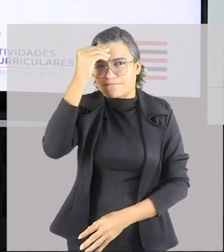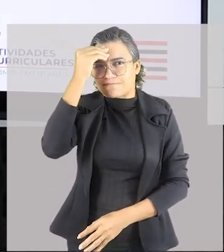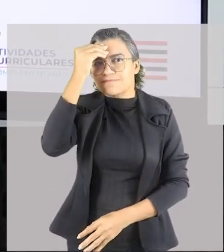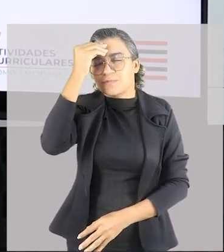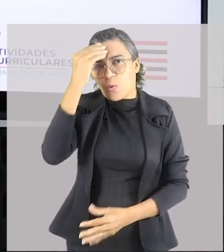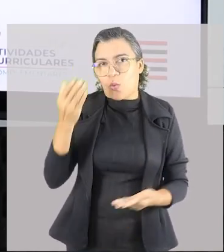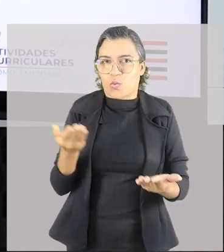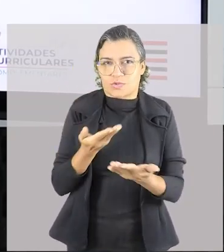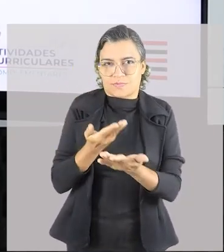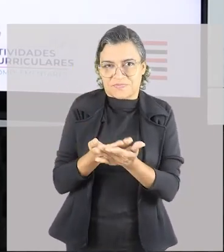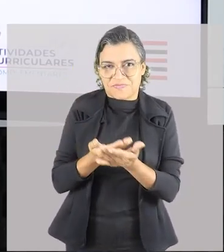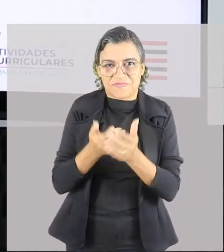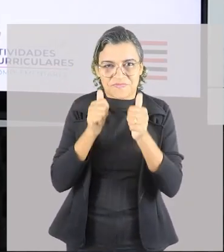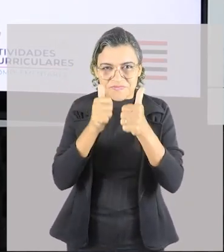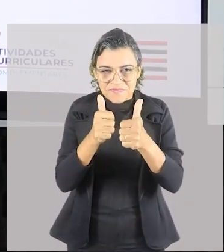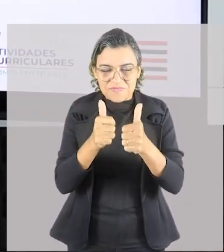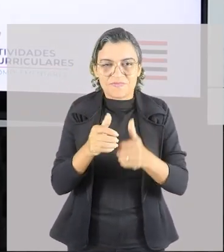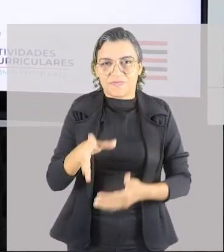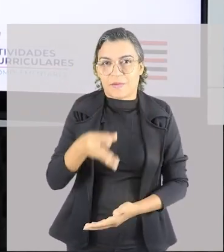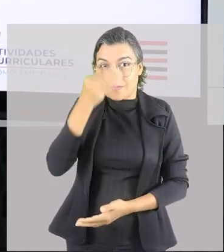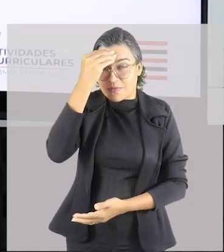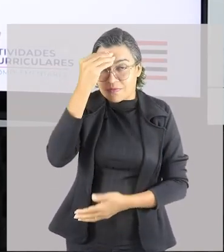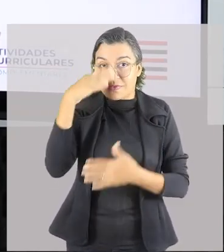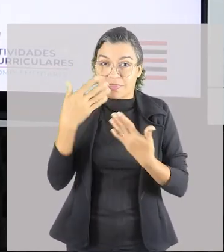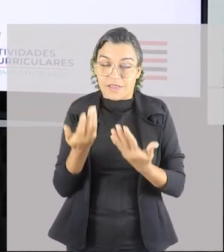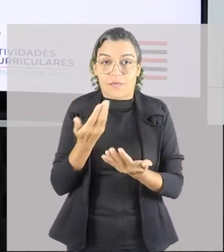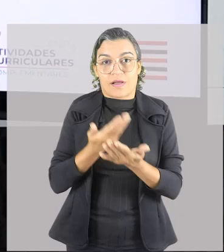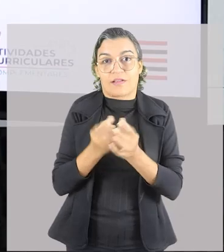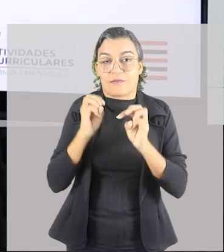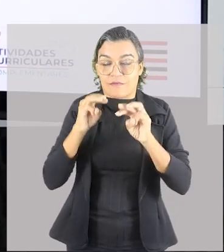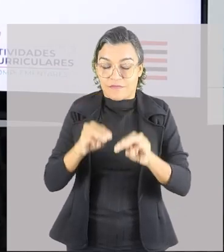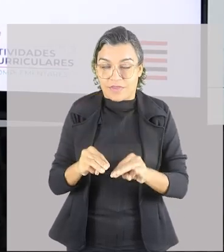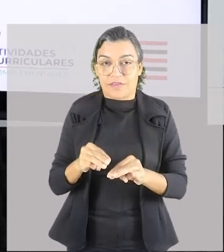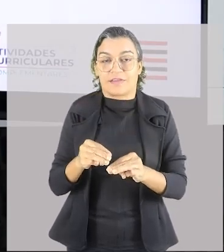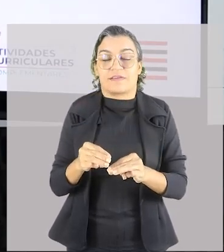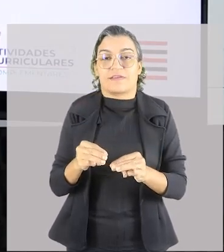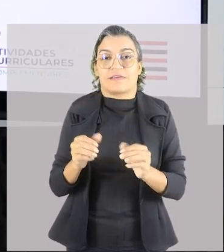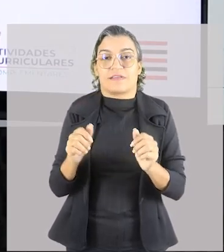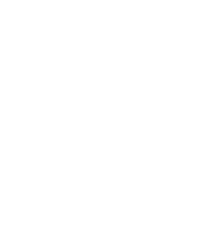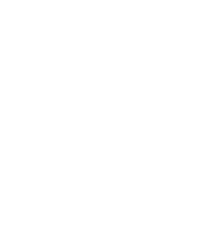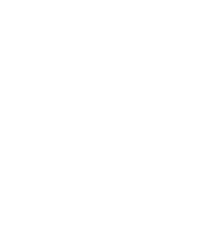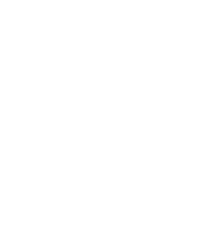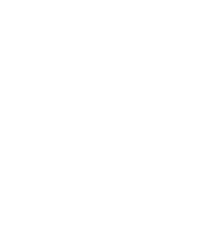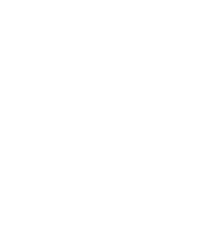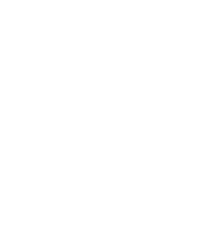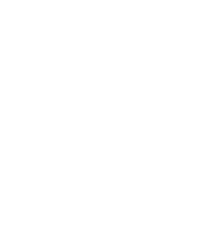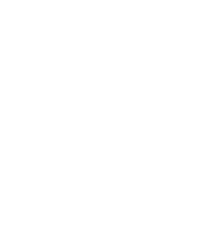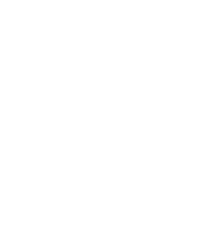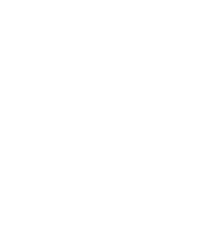essa aula de hoje, beleza? Com isso a gente finaliza, fique com Deus e até a próxima.